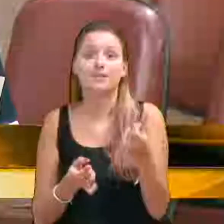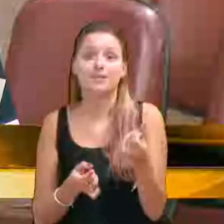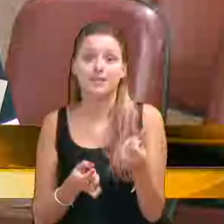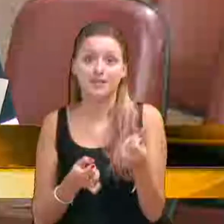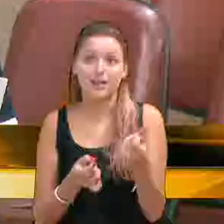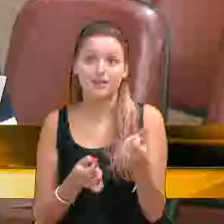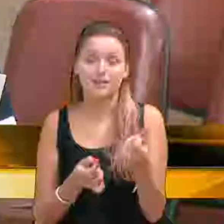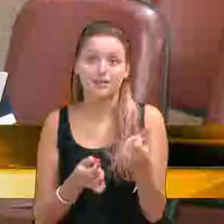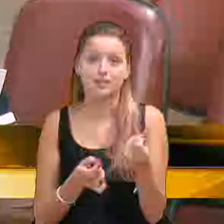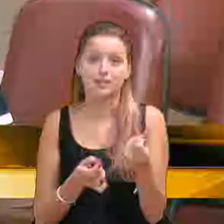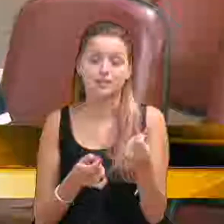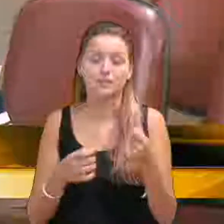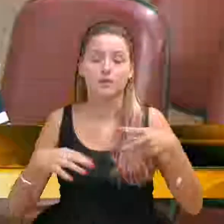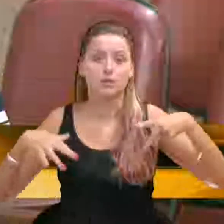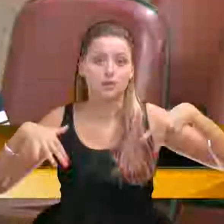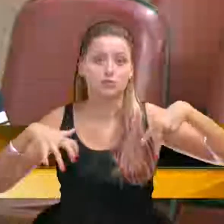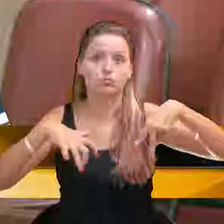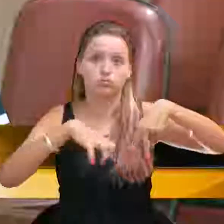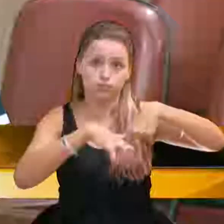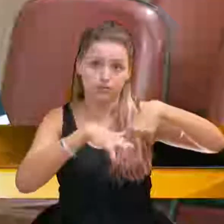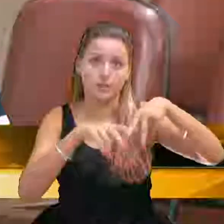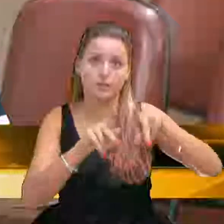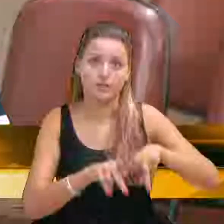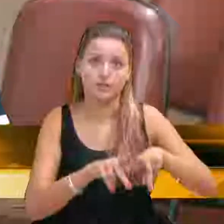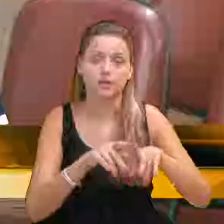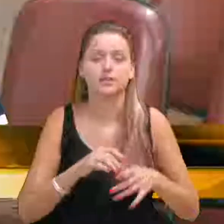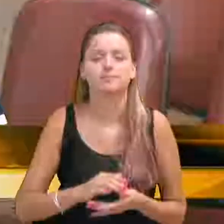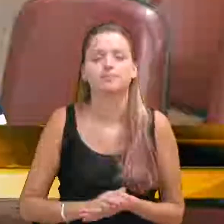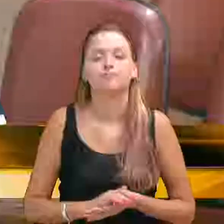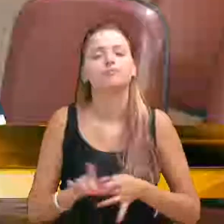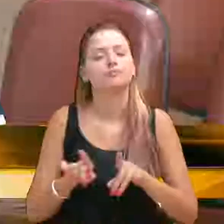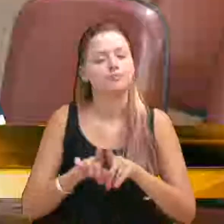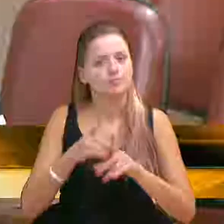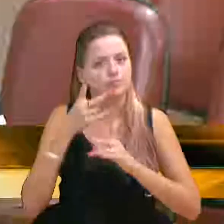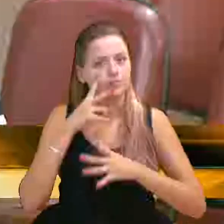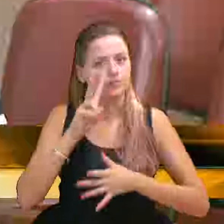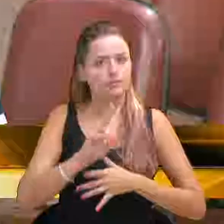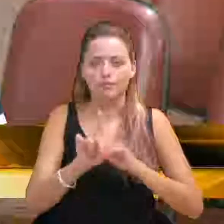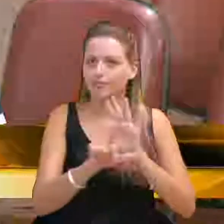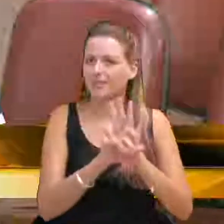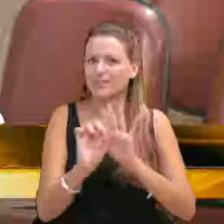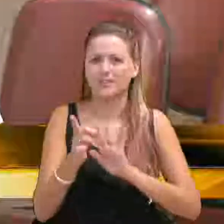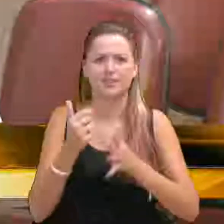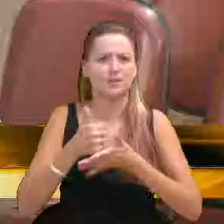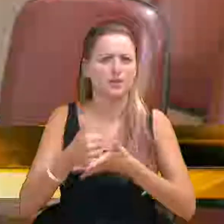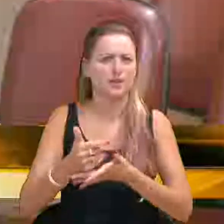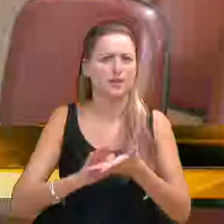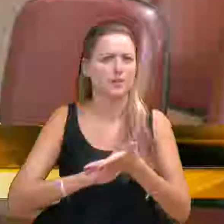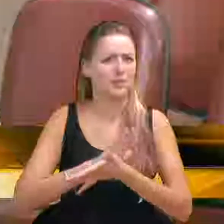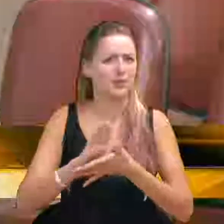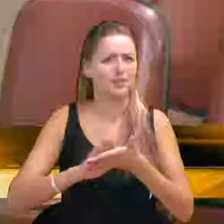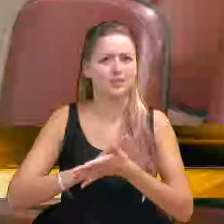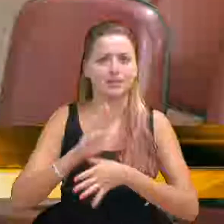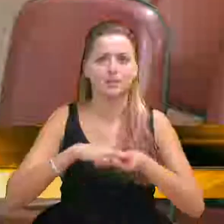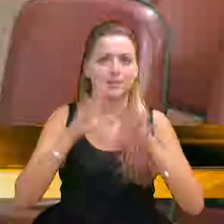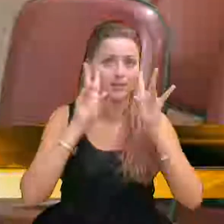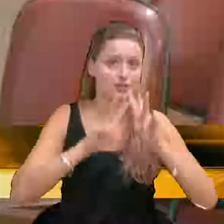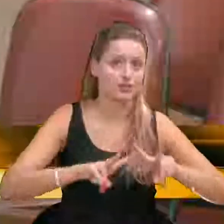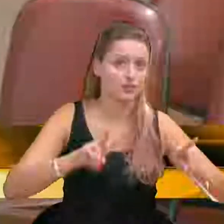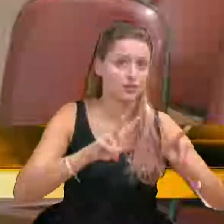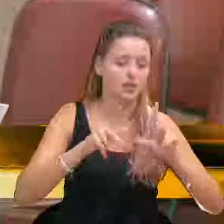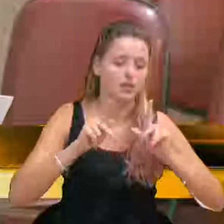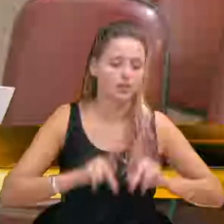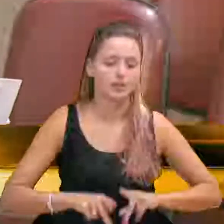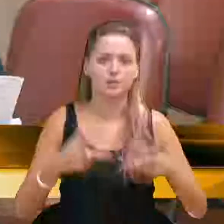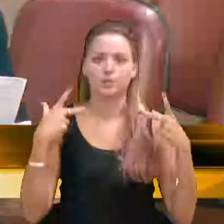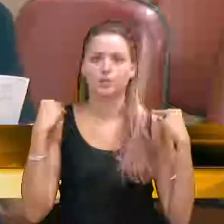atropelamento. Com base nos dados expostos, podemos considerar que a medida não auxilia em maior visibilidade, tanto para os